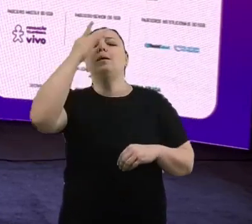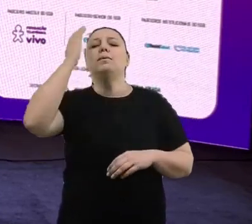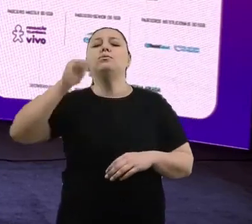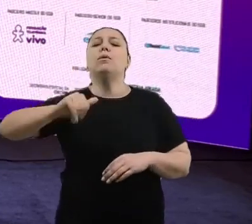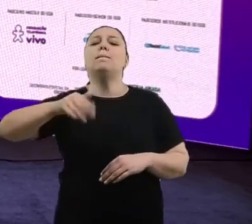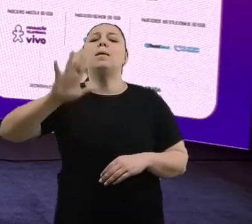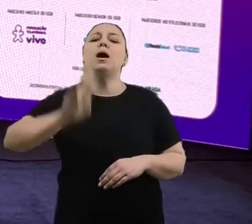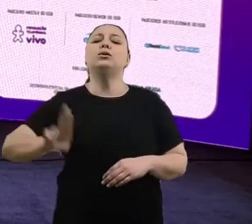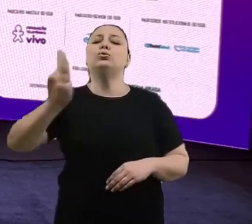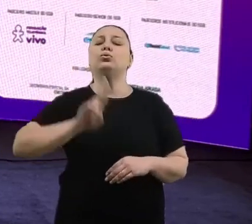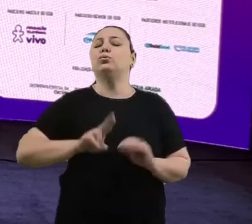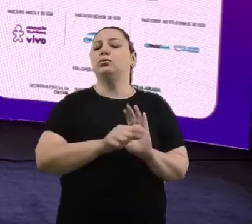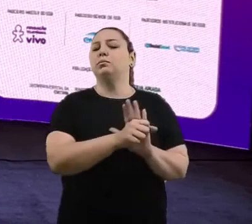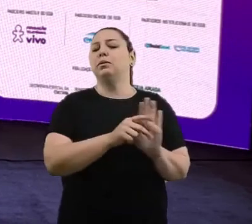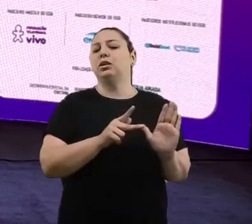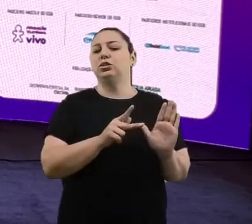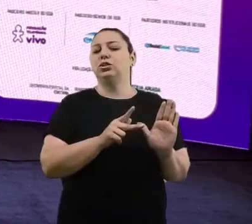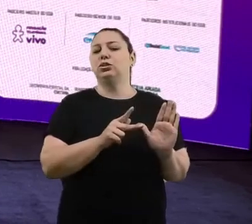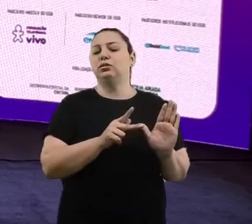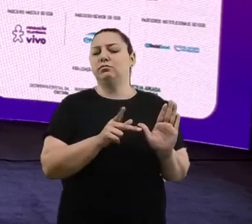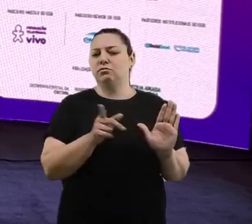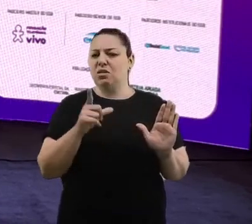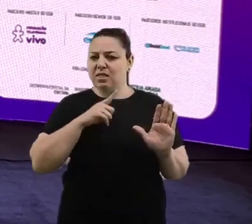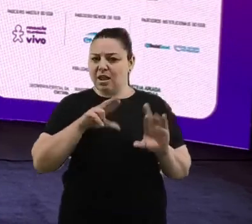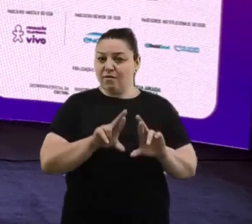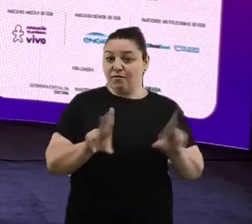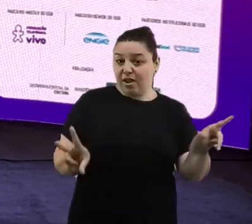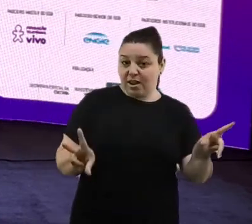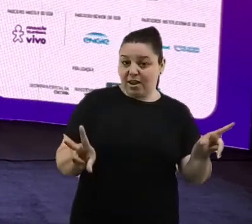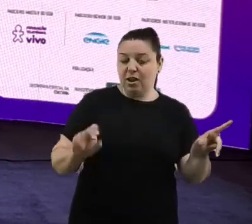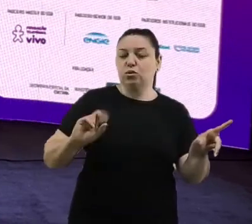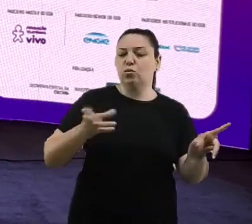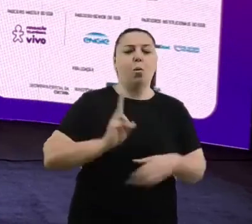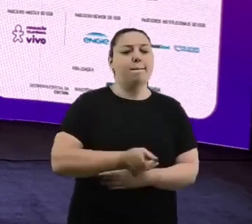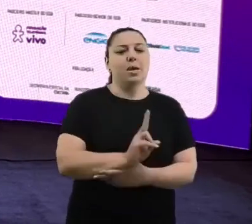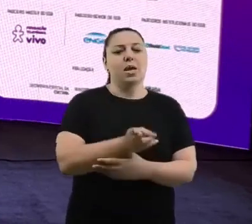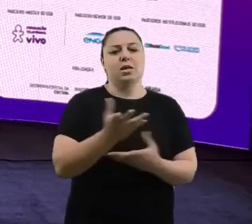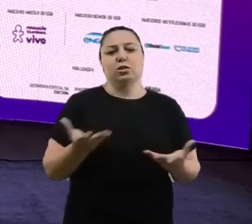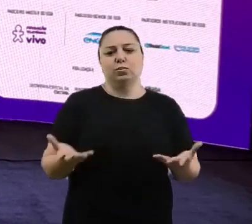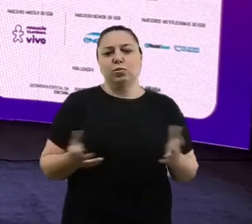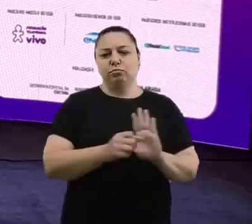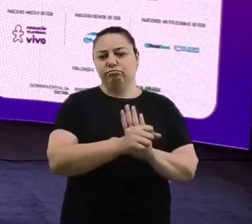E se os algoritmos são diferentes para cada situação.